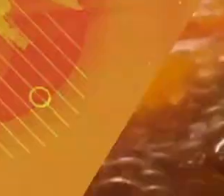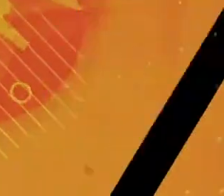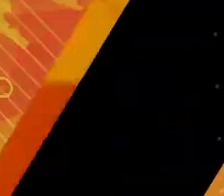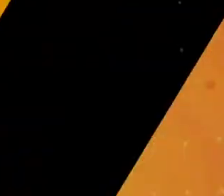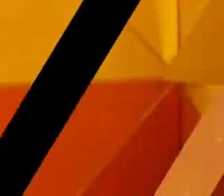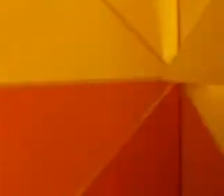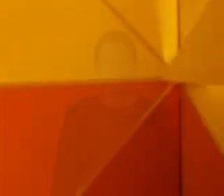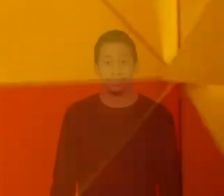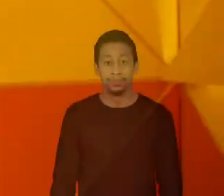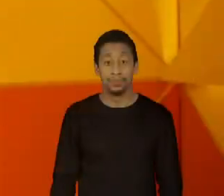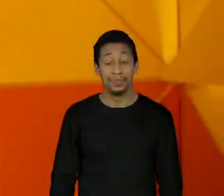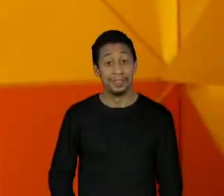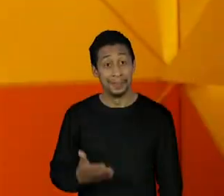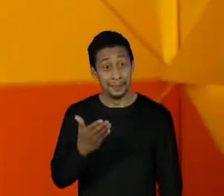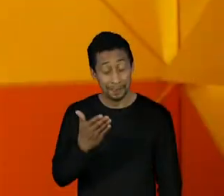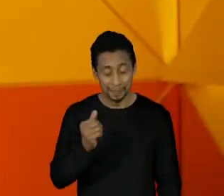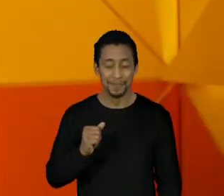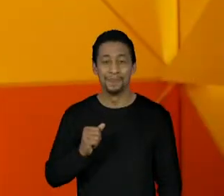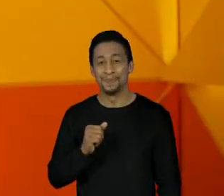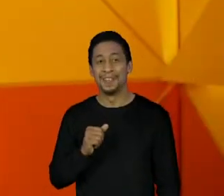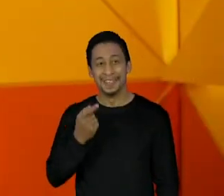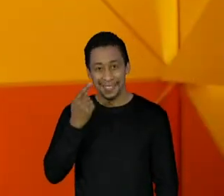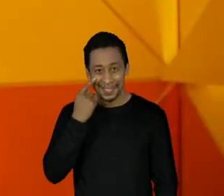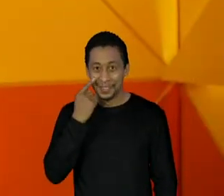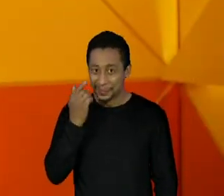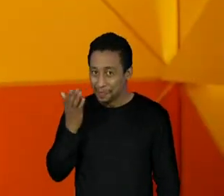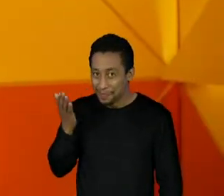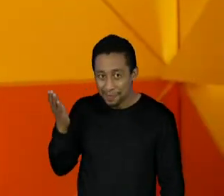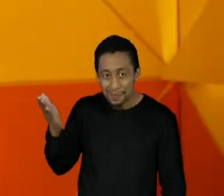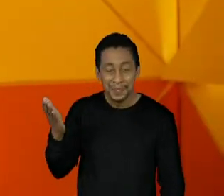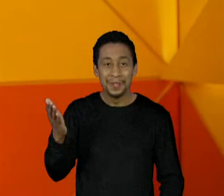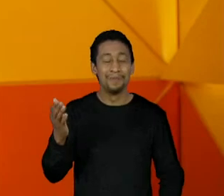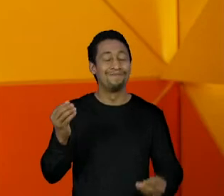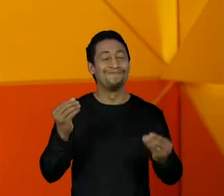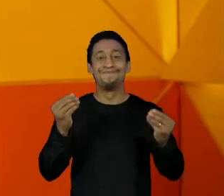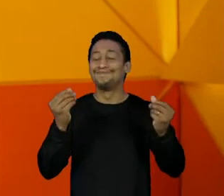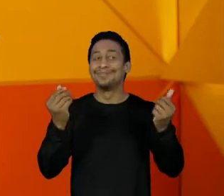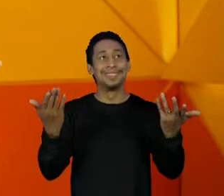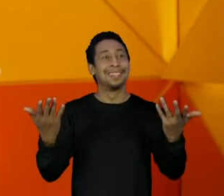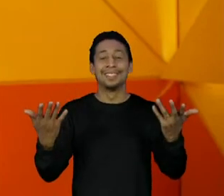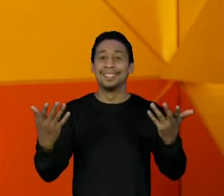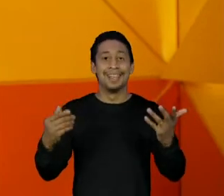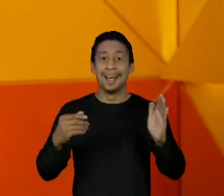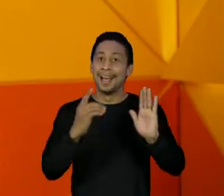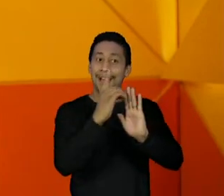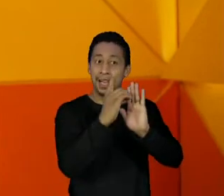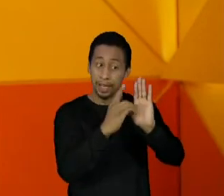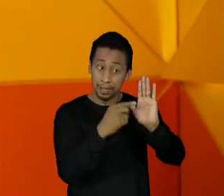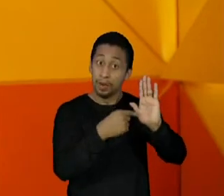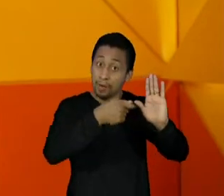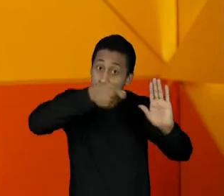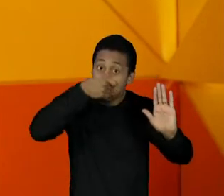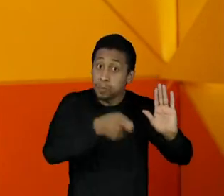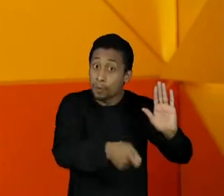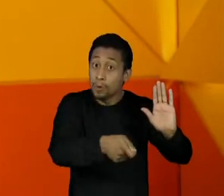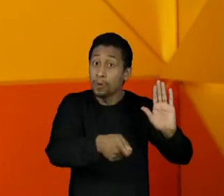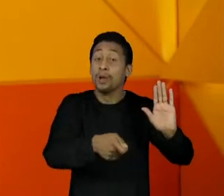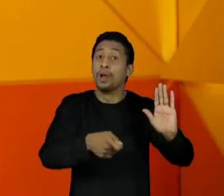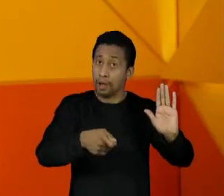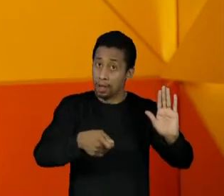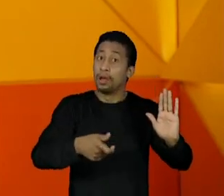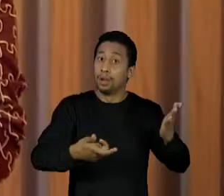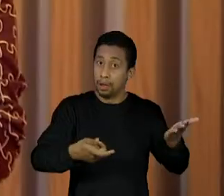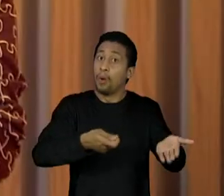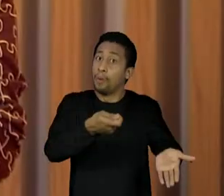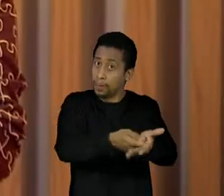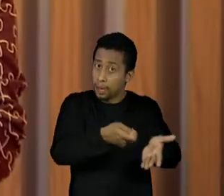é. Pai Sidney, acho que a gente está ali de frente para um descumprimento da lei. Lá em Salvador é